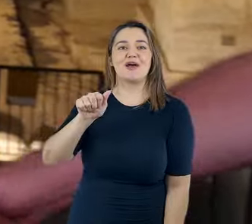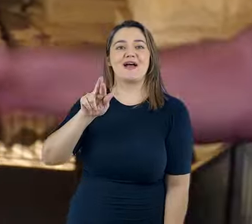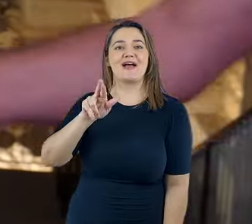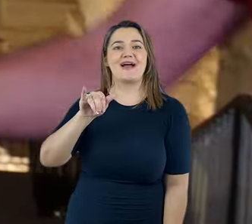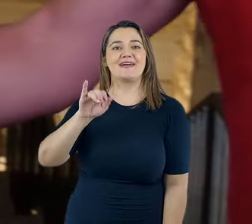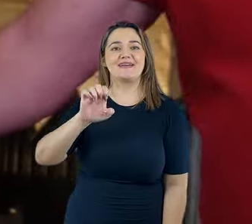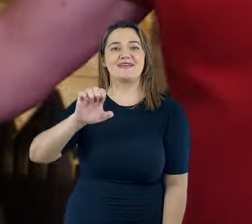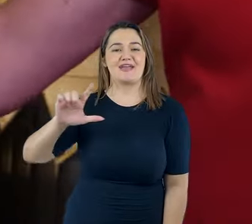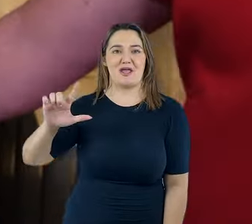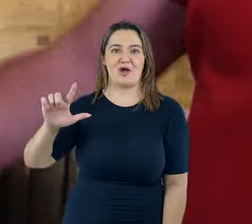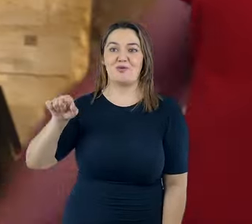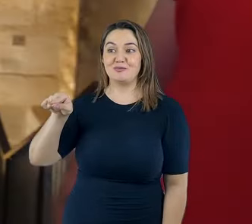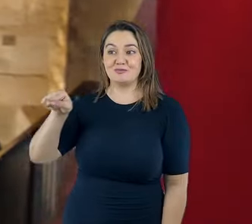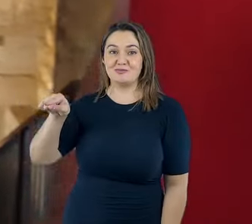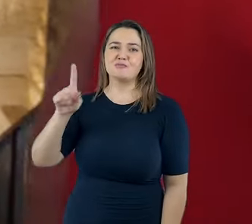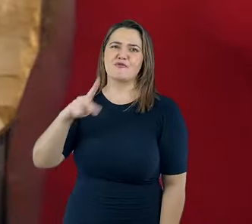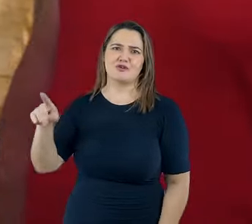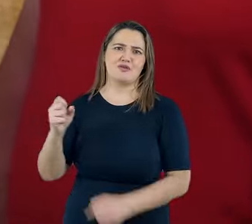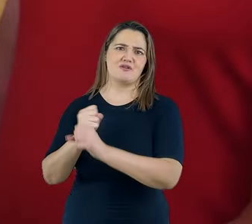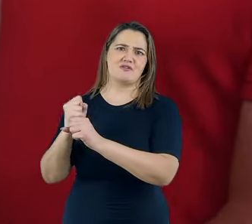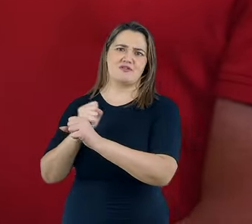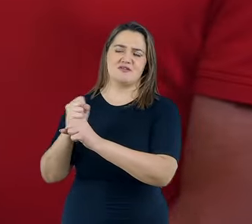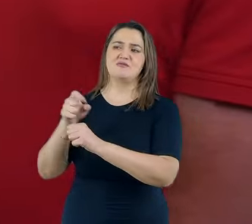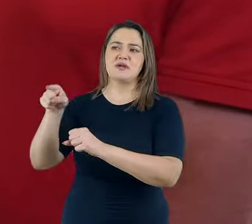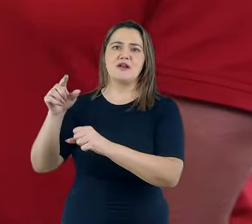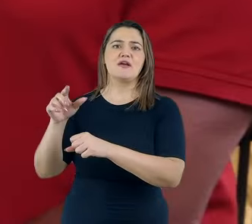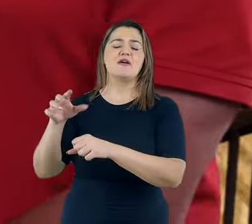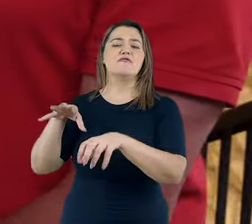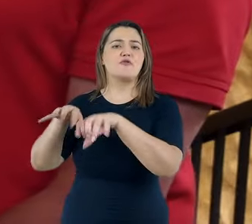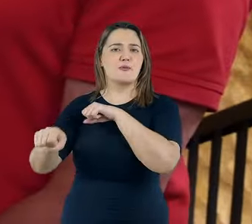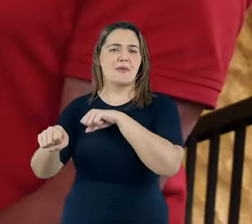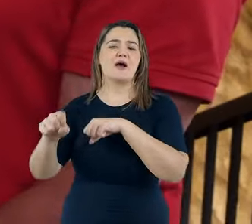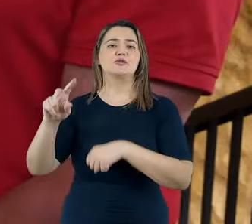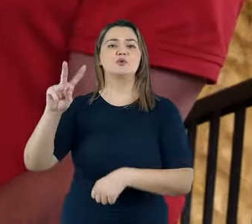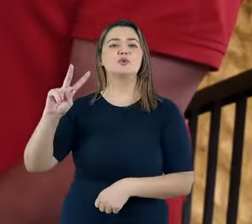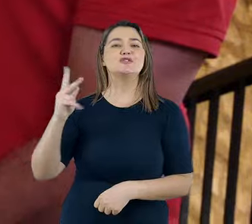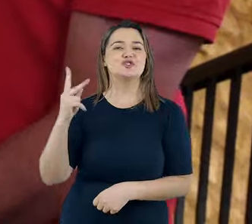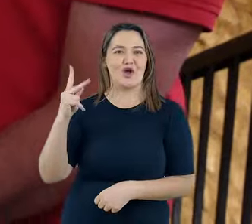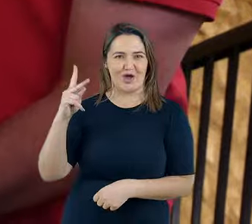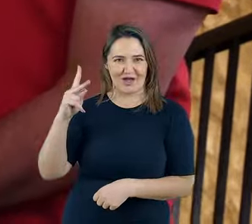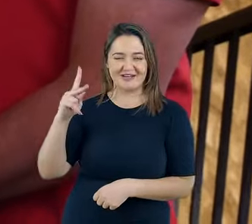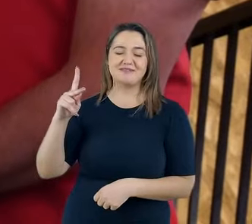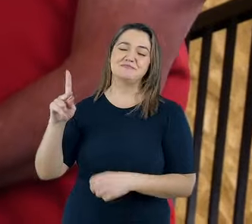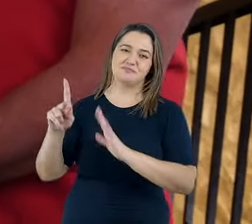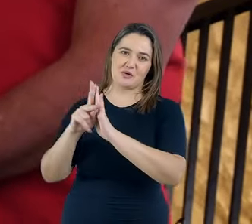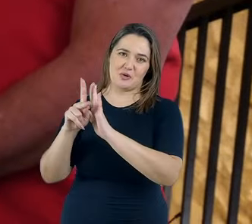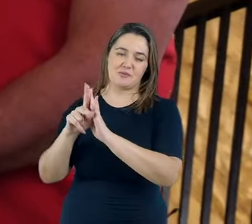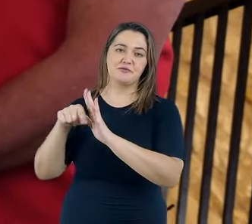Ariel, amigo de longa data. O professor Ariel é graduado em História pela Universidade